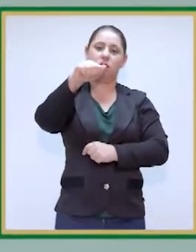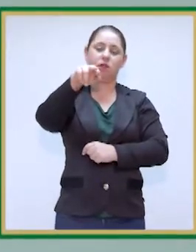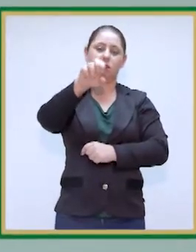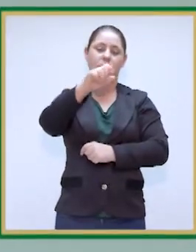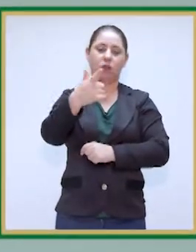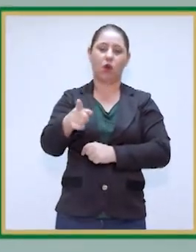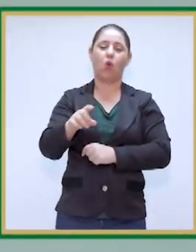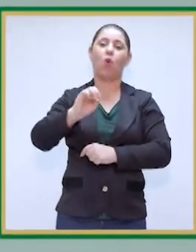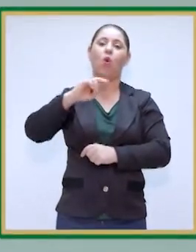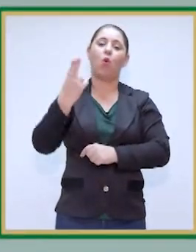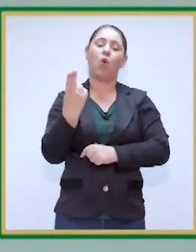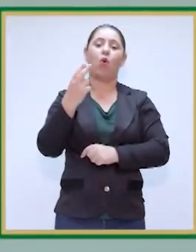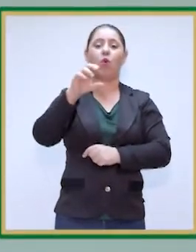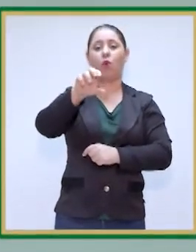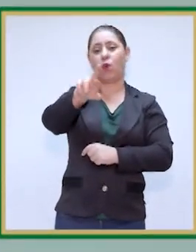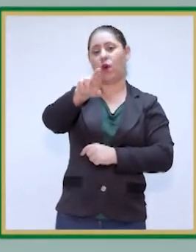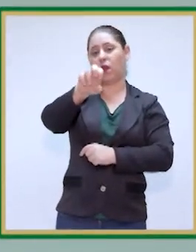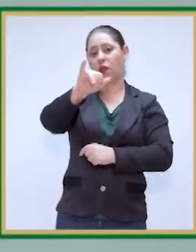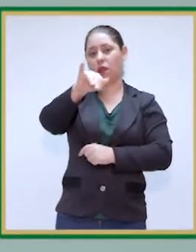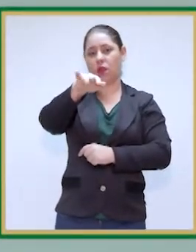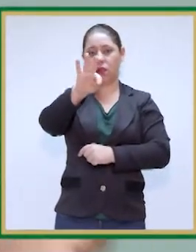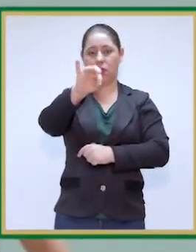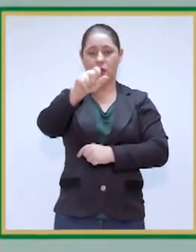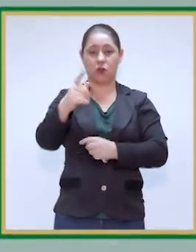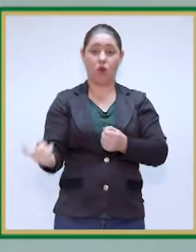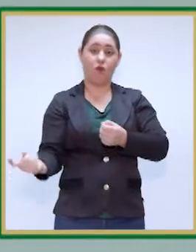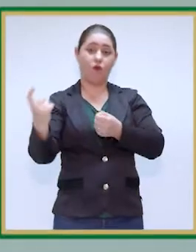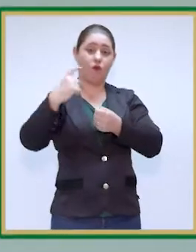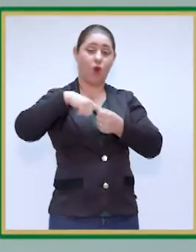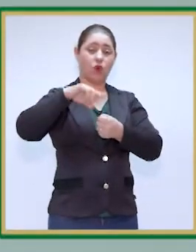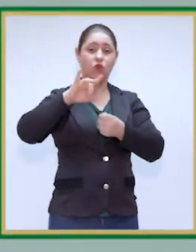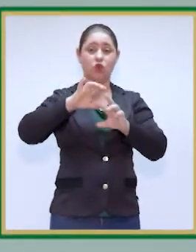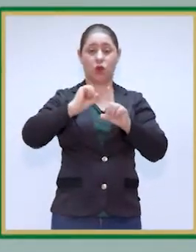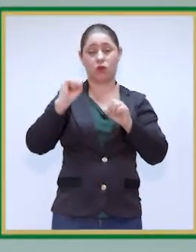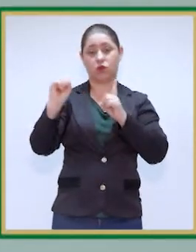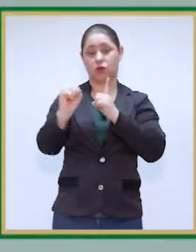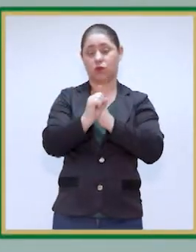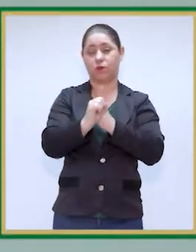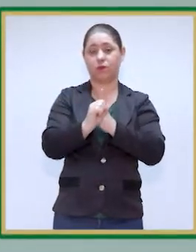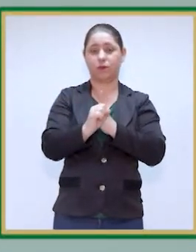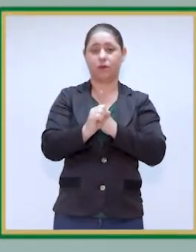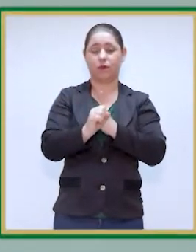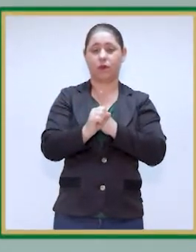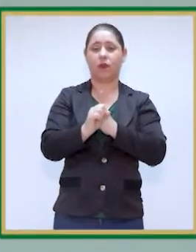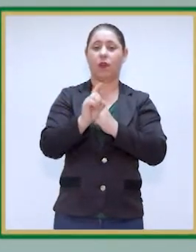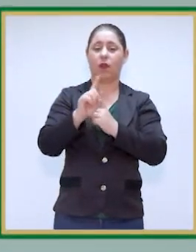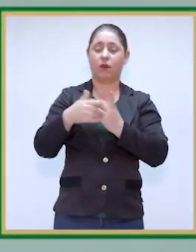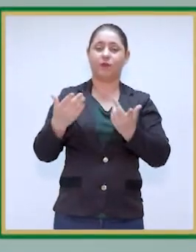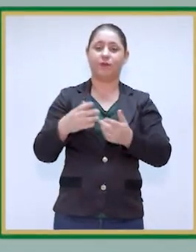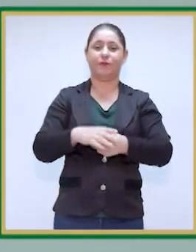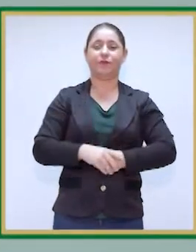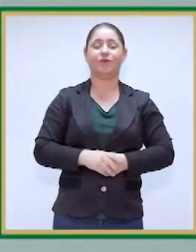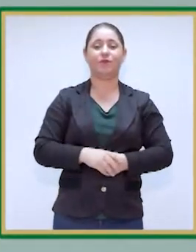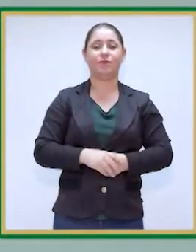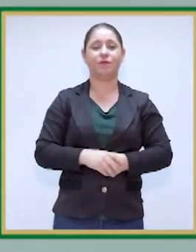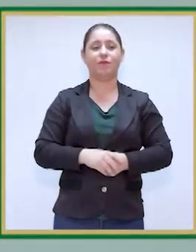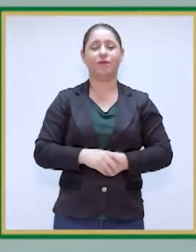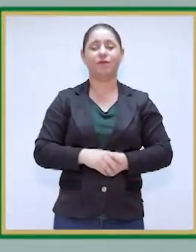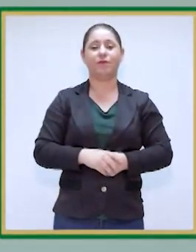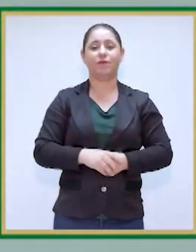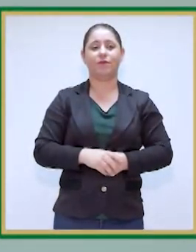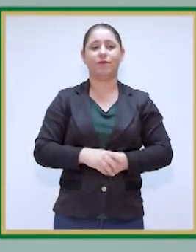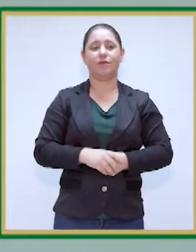social, reinserção social ou reintegração social. Ele vai apenas retornar para a sociedade. Ressocializar é muita pretensão.